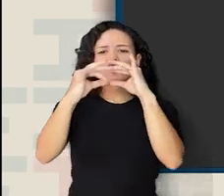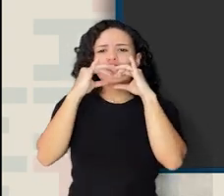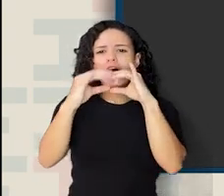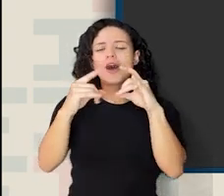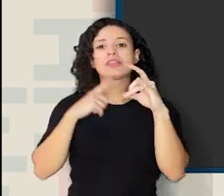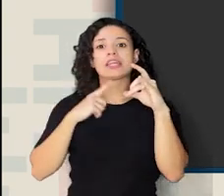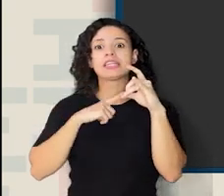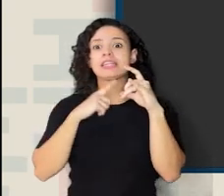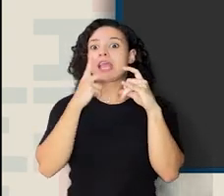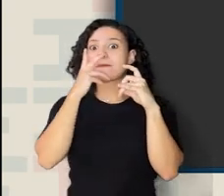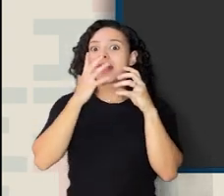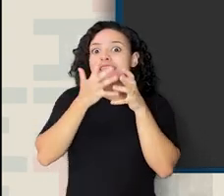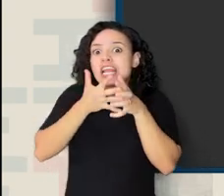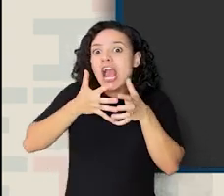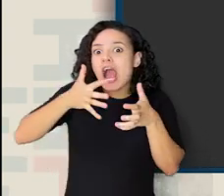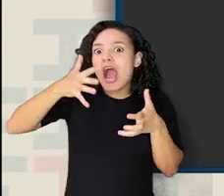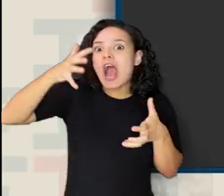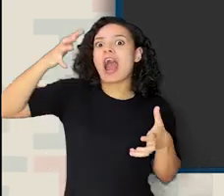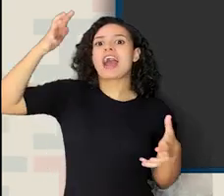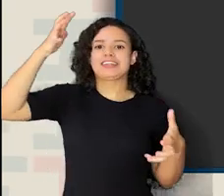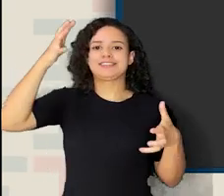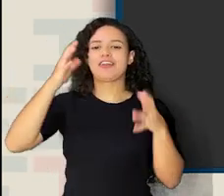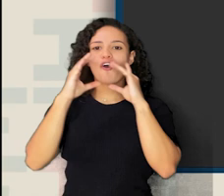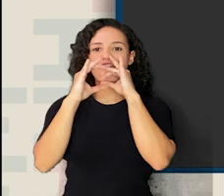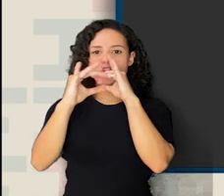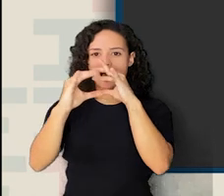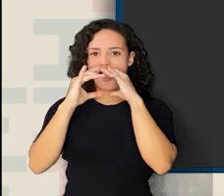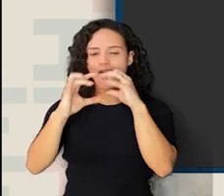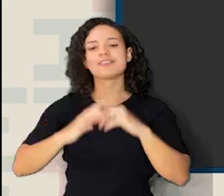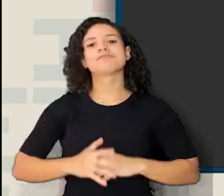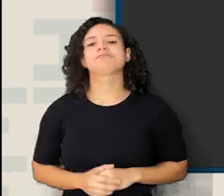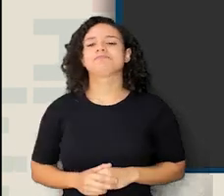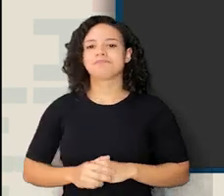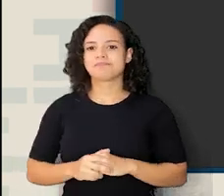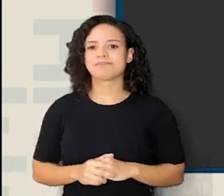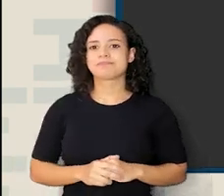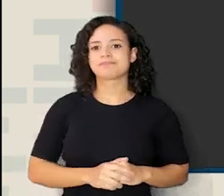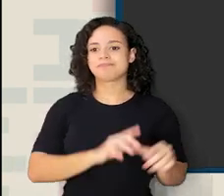das flautas, e eles têm inclusive essas flautas gigantes, né?